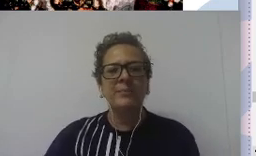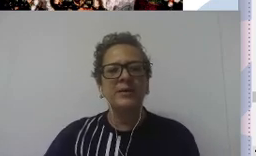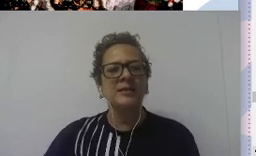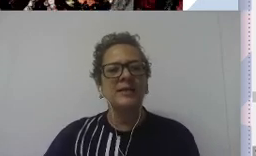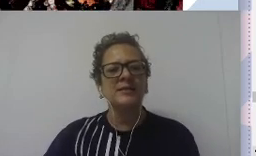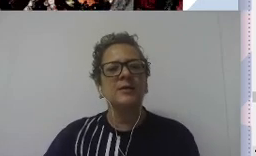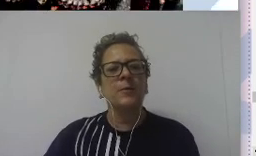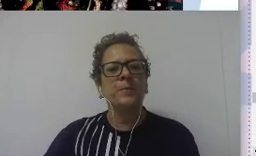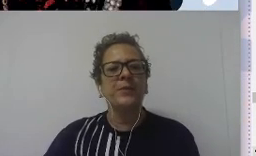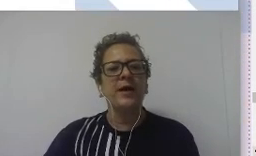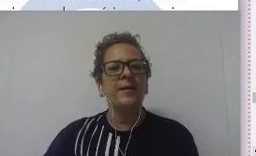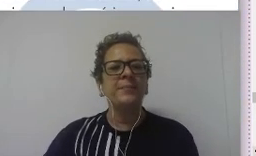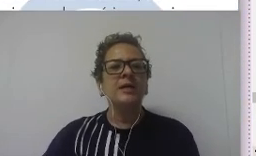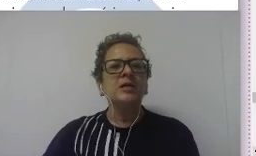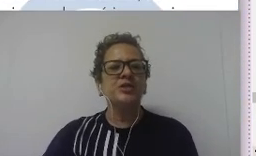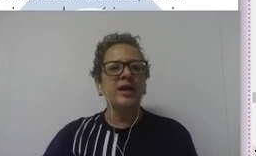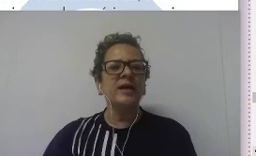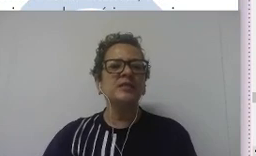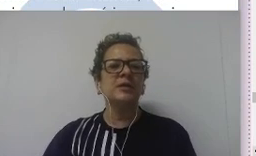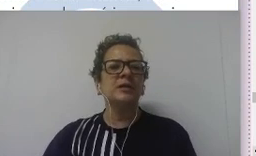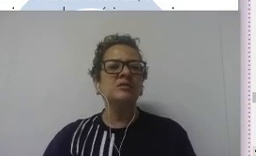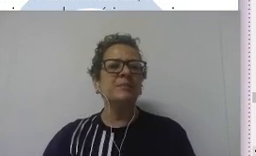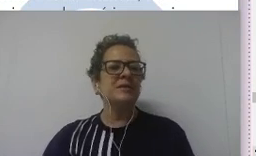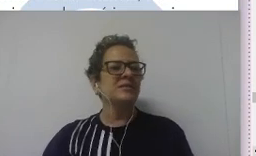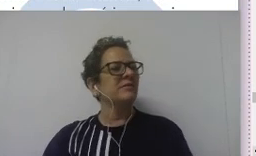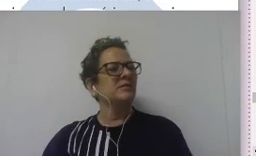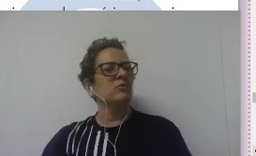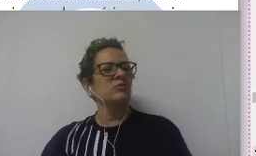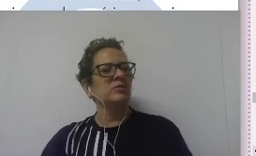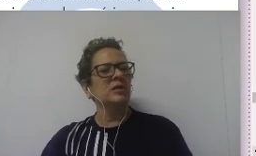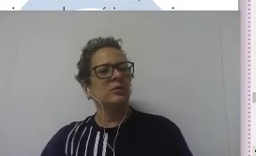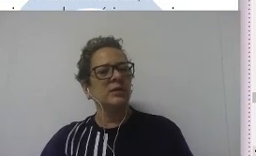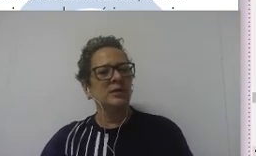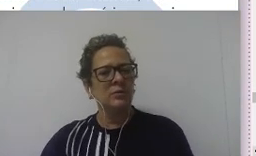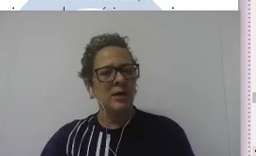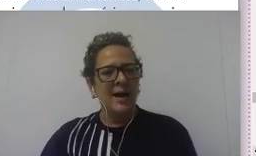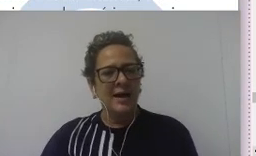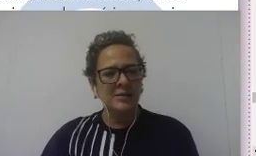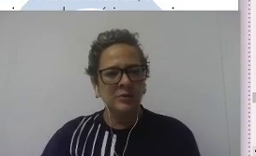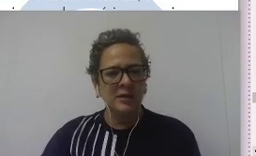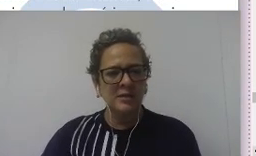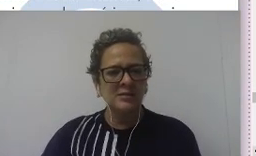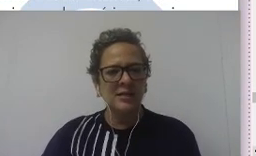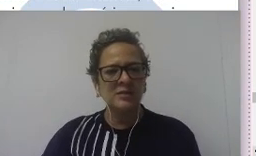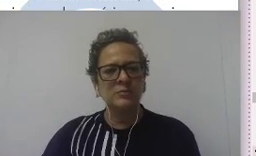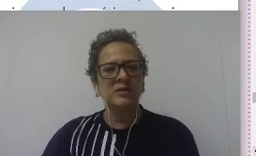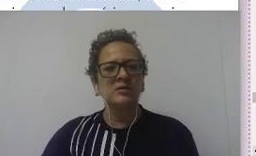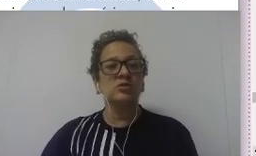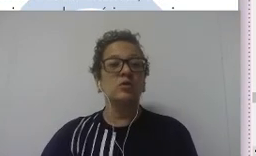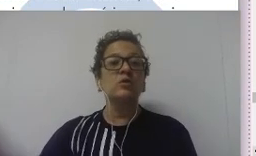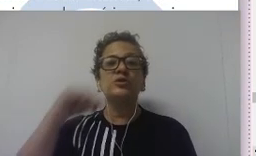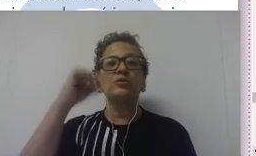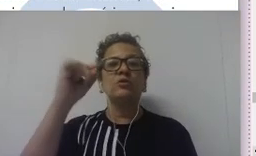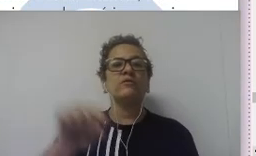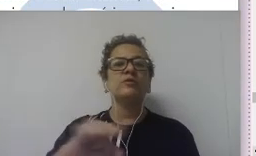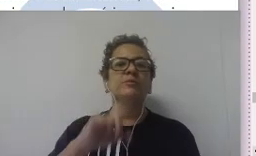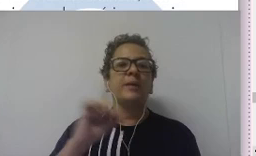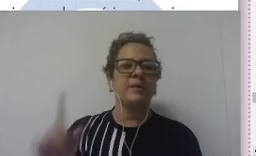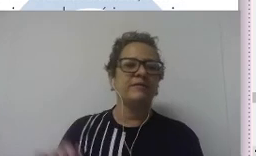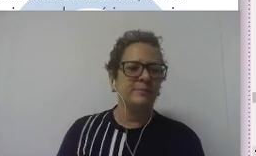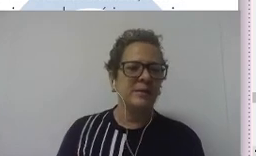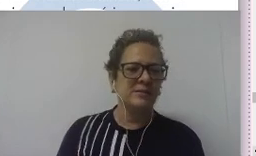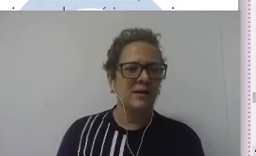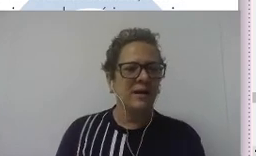da representação, tá? Shakespeare não dispensava seu uso, incluindo nas mudanças sons de trovões